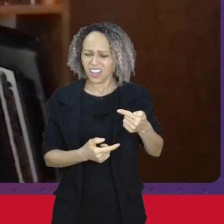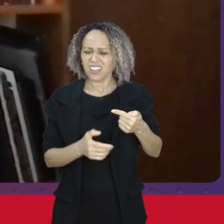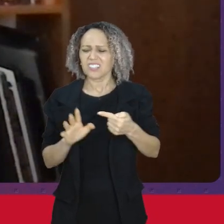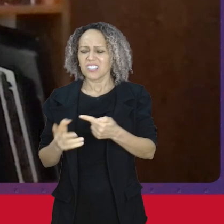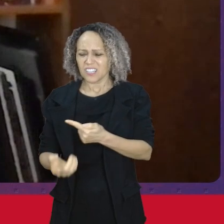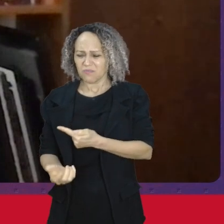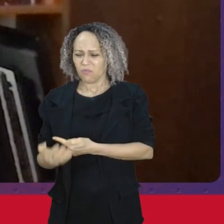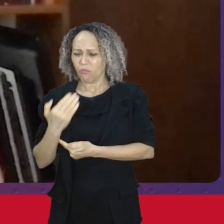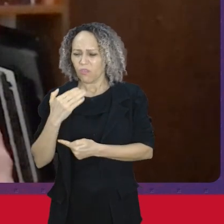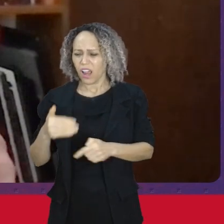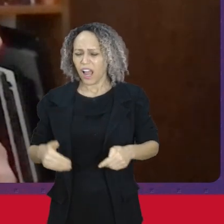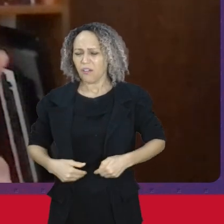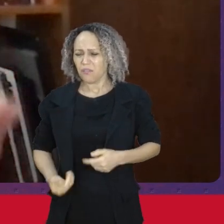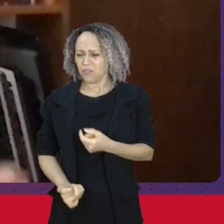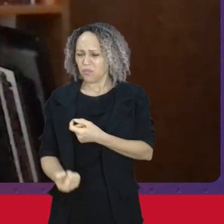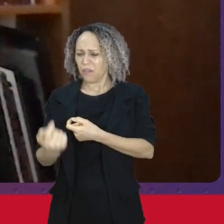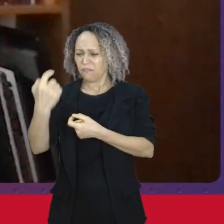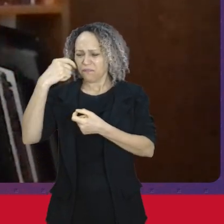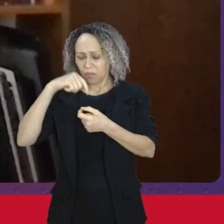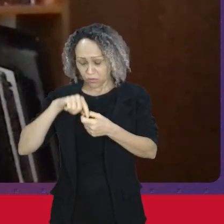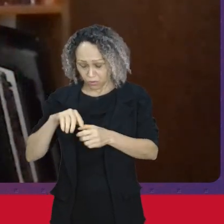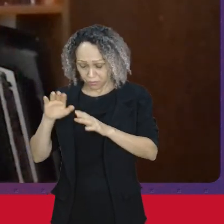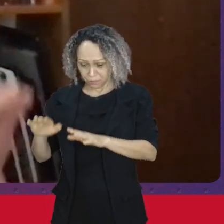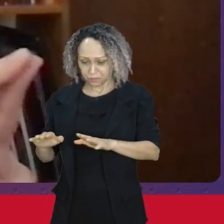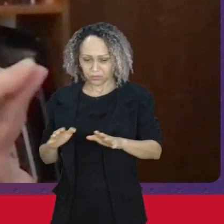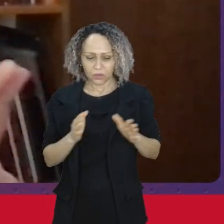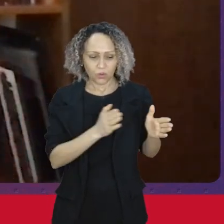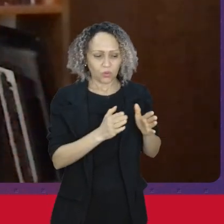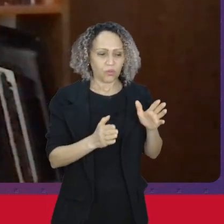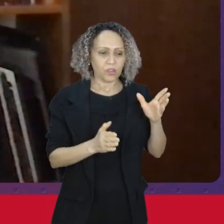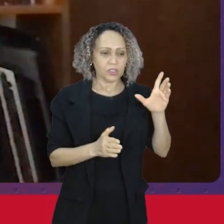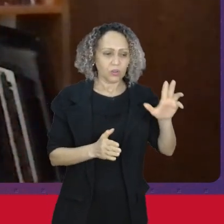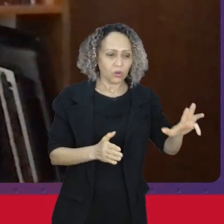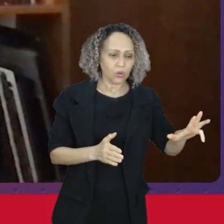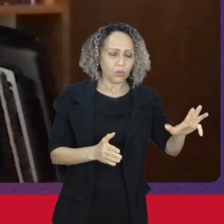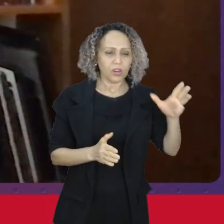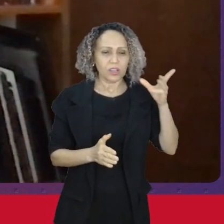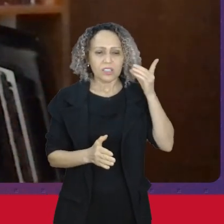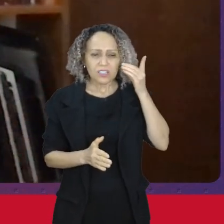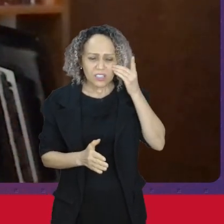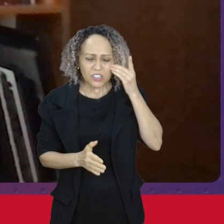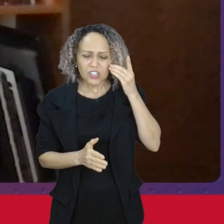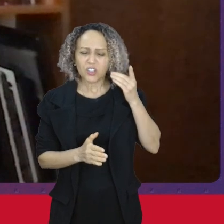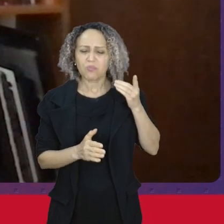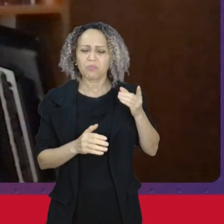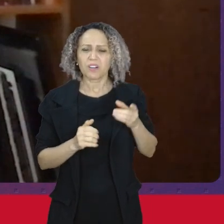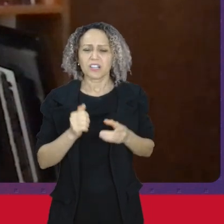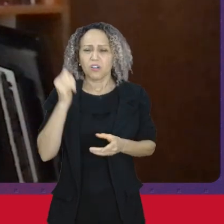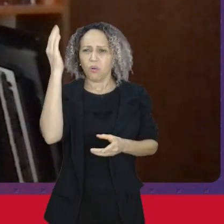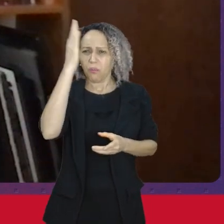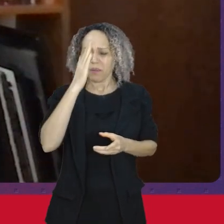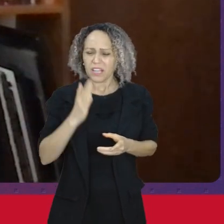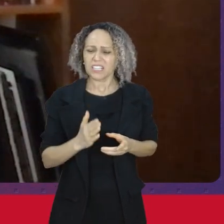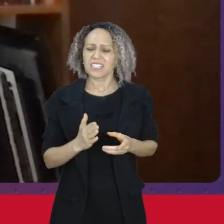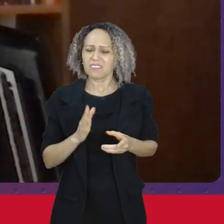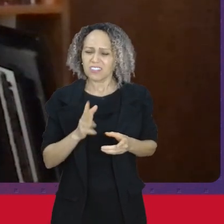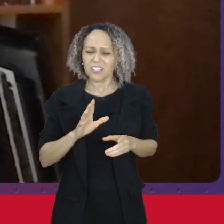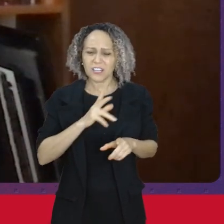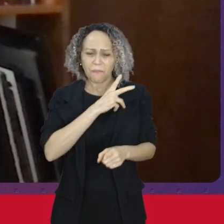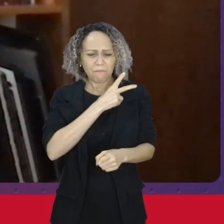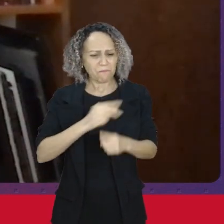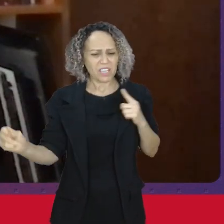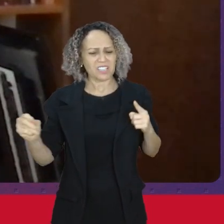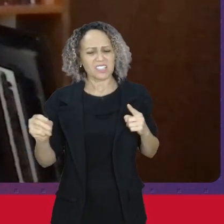da fome nos governos Lula e Dilma, com um conjunto de políticas, né? Não só políticas